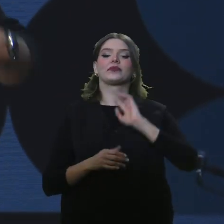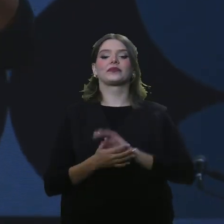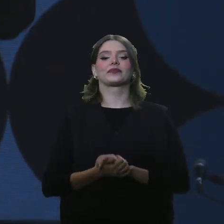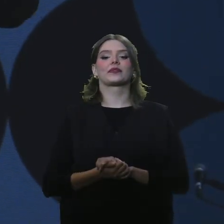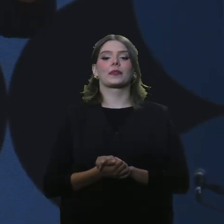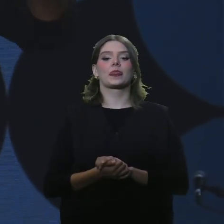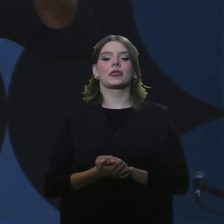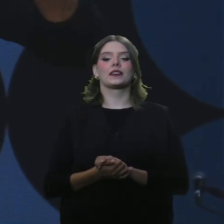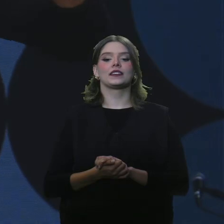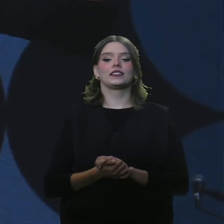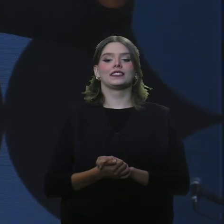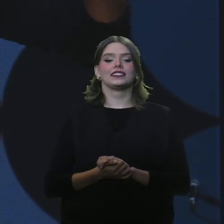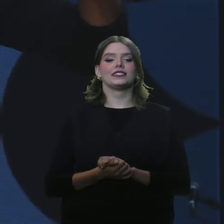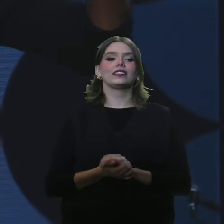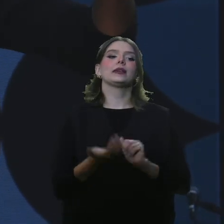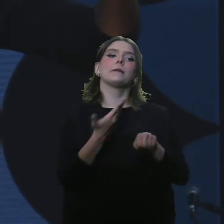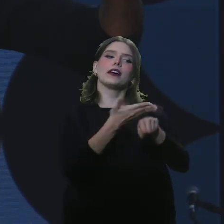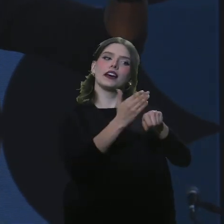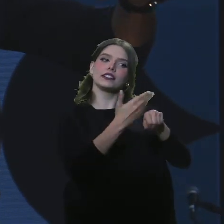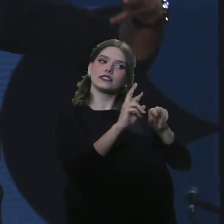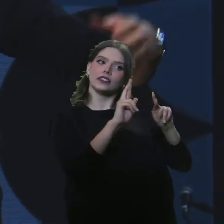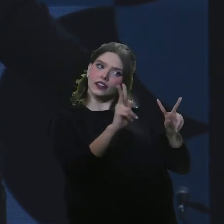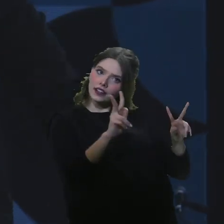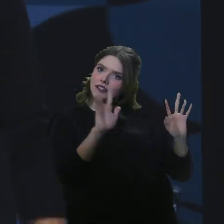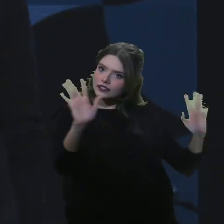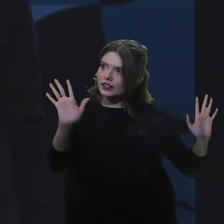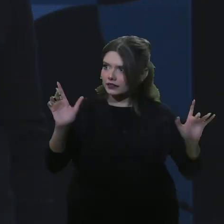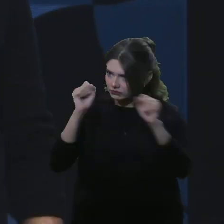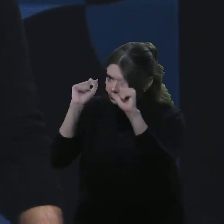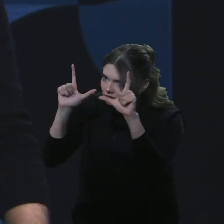Mas assim, vai ter aplicações diferentes, tá? Então fica, tá?